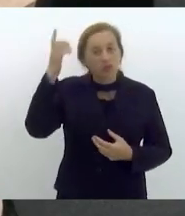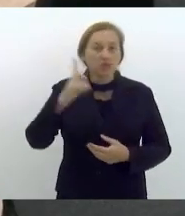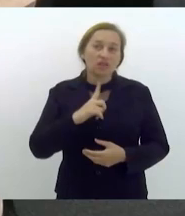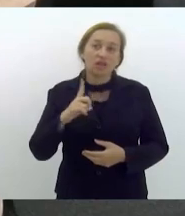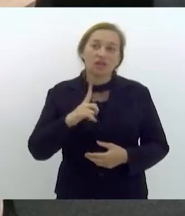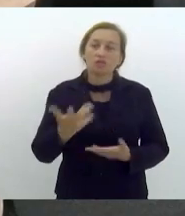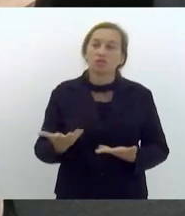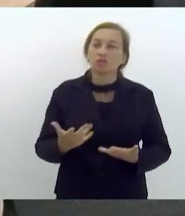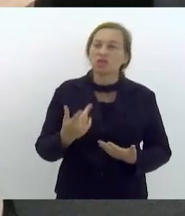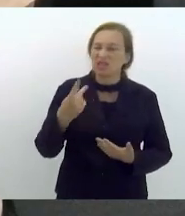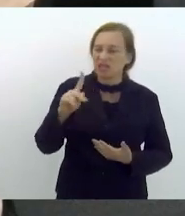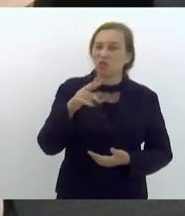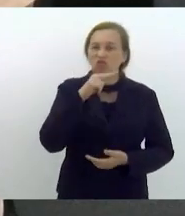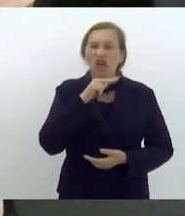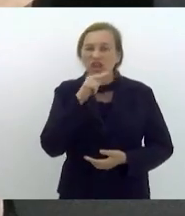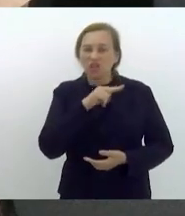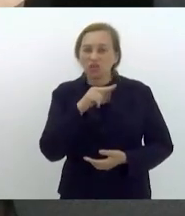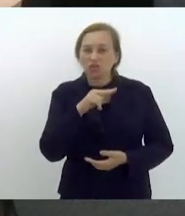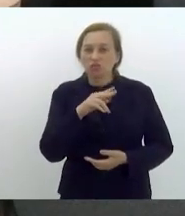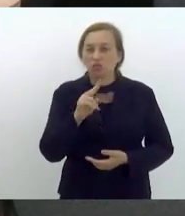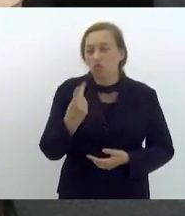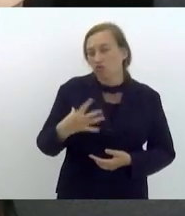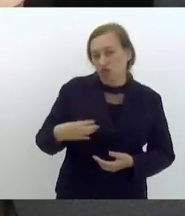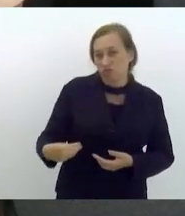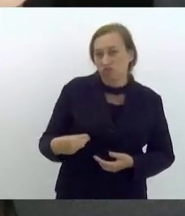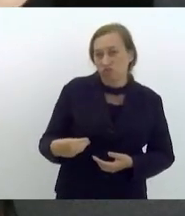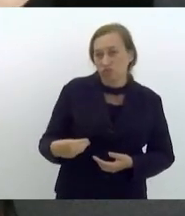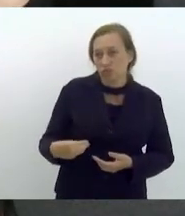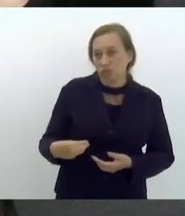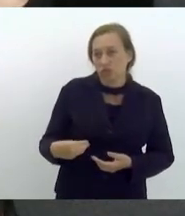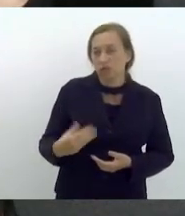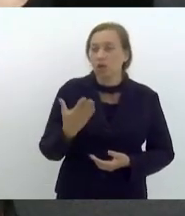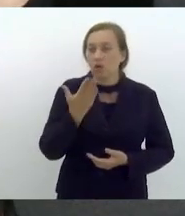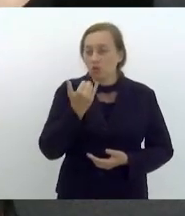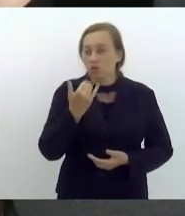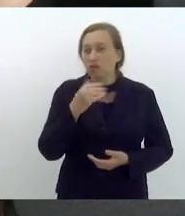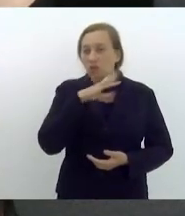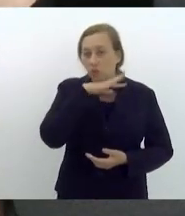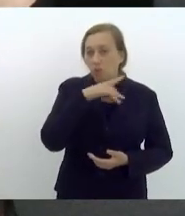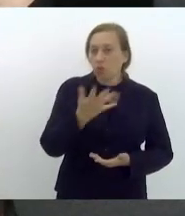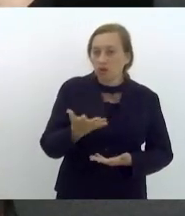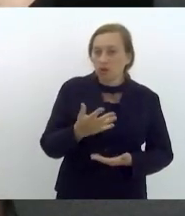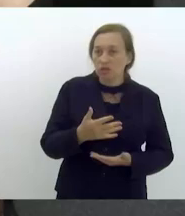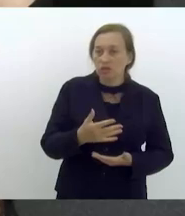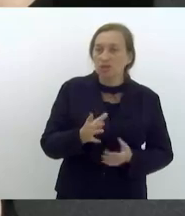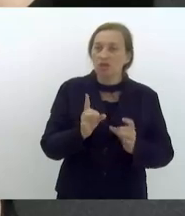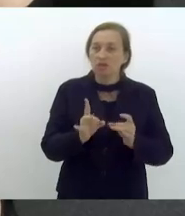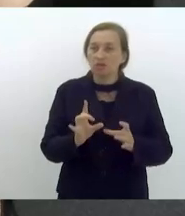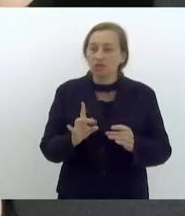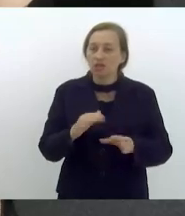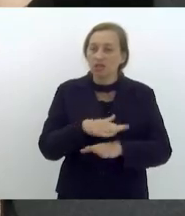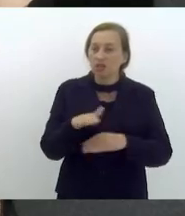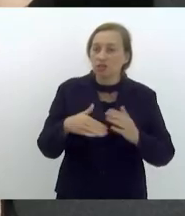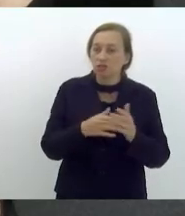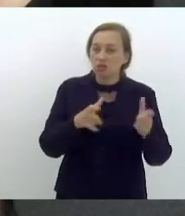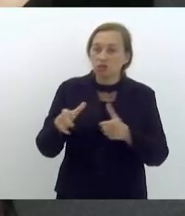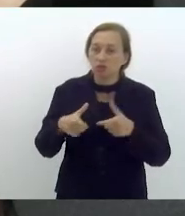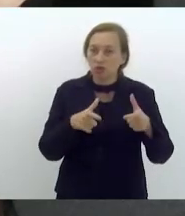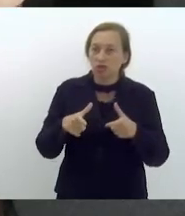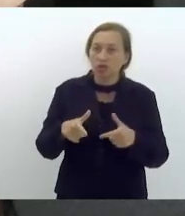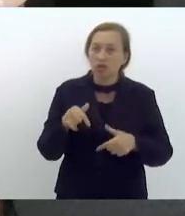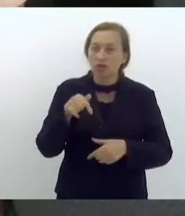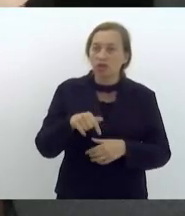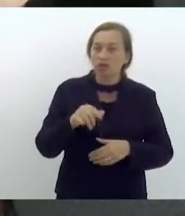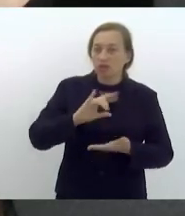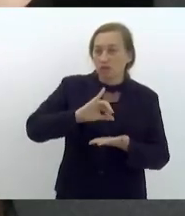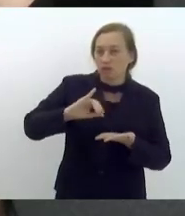pelos seus netos quem sabe pelos seus filhos dessas alimentações de porcaria que são vendida em todas as cantinas e aqui é